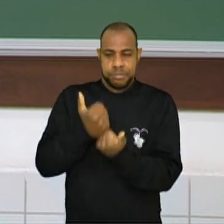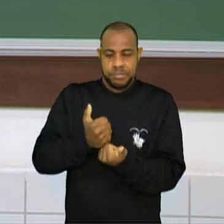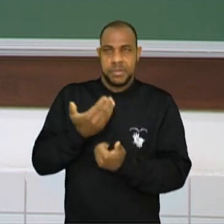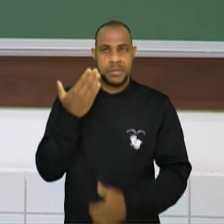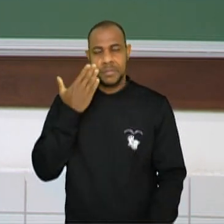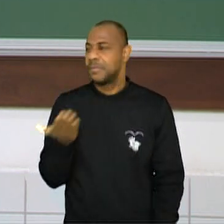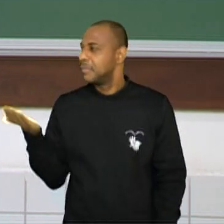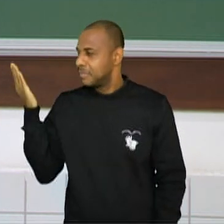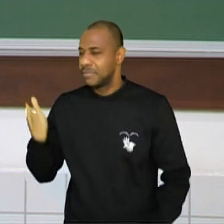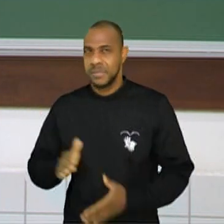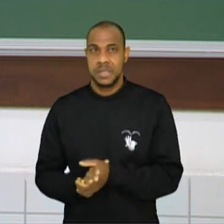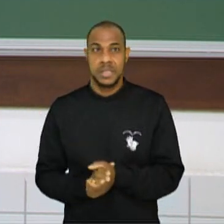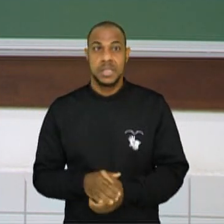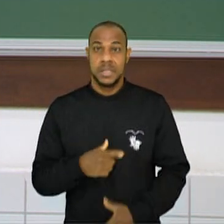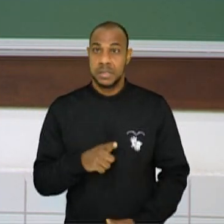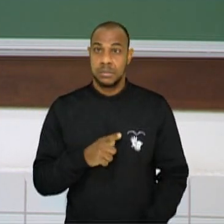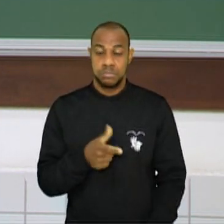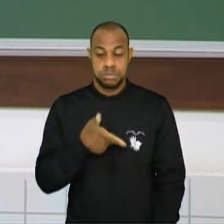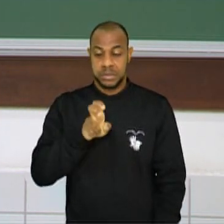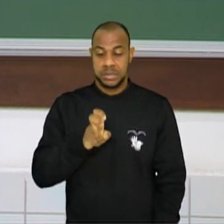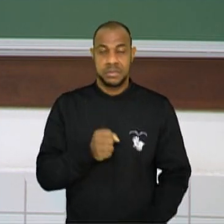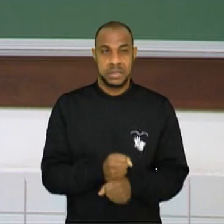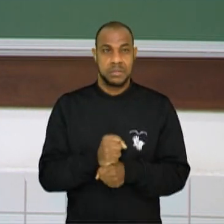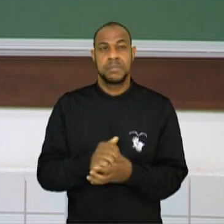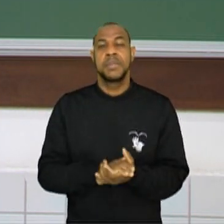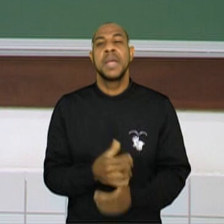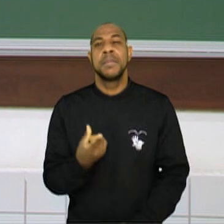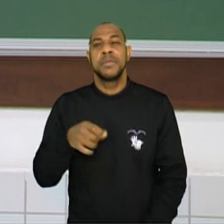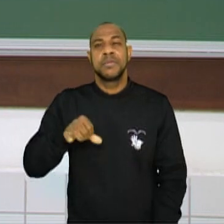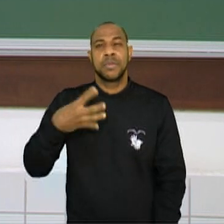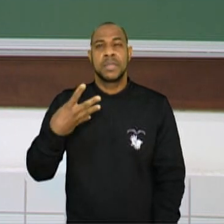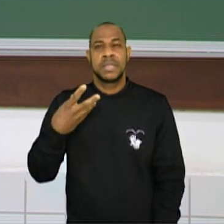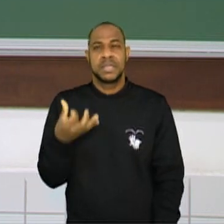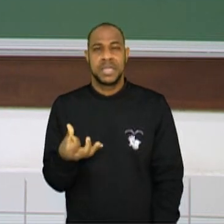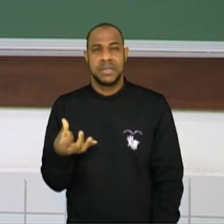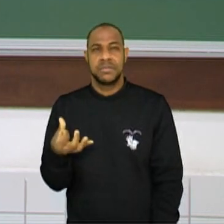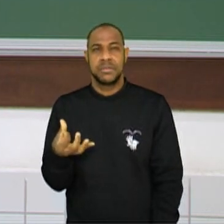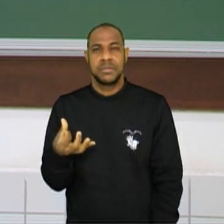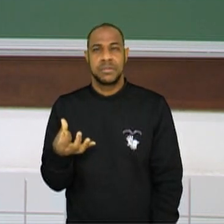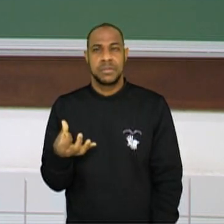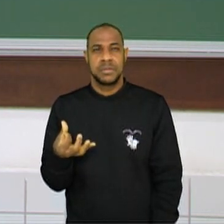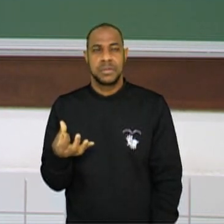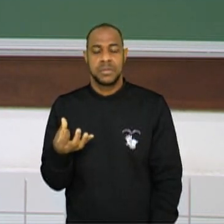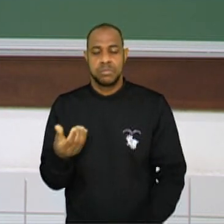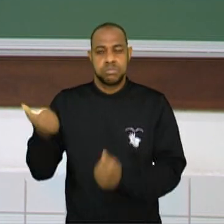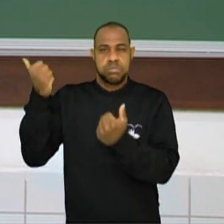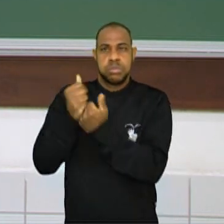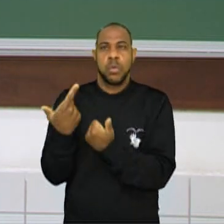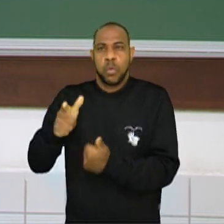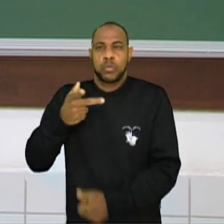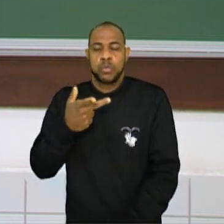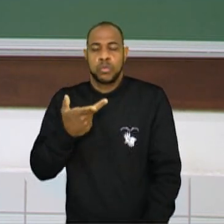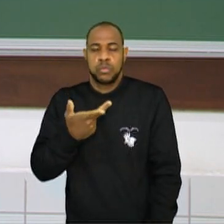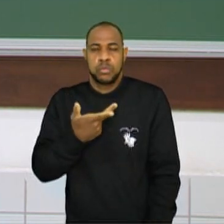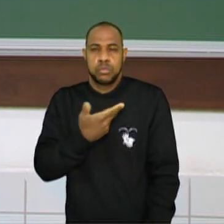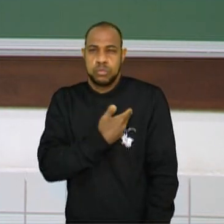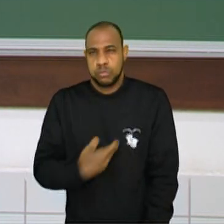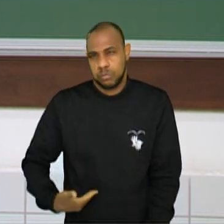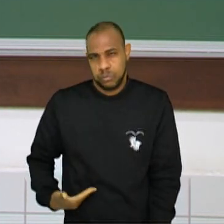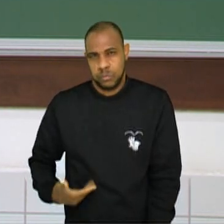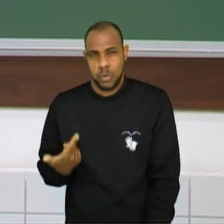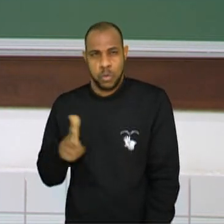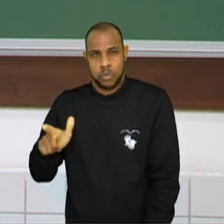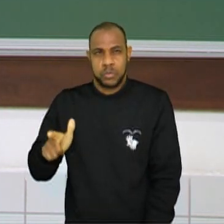e governa por 15 anos. Em 46, assume o Dutra. Então, você tem aí agora um outro tipo de governo, com